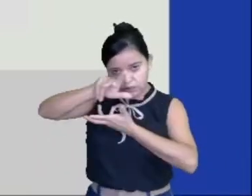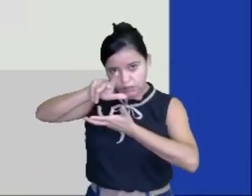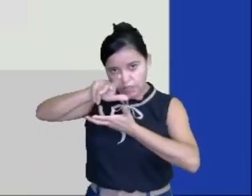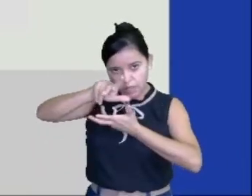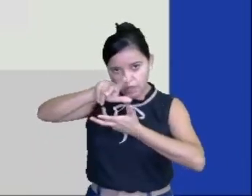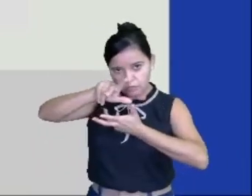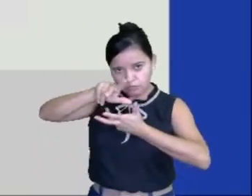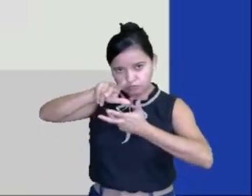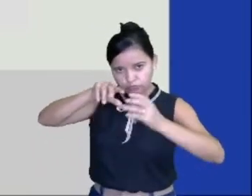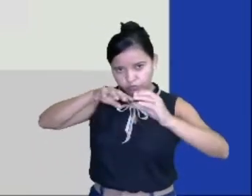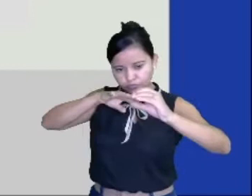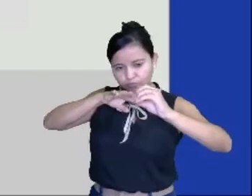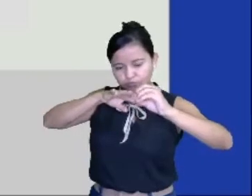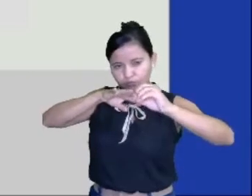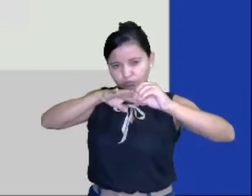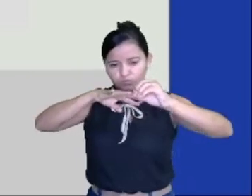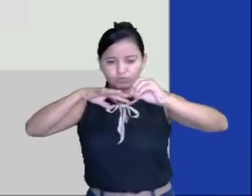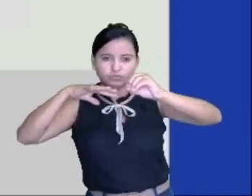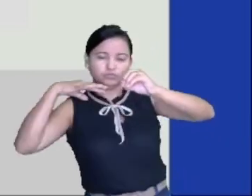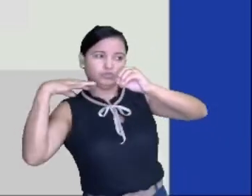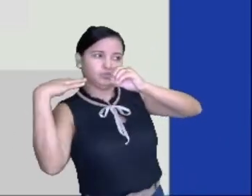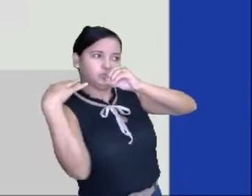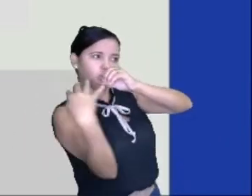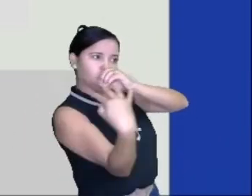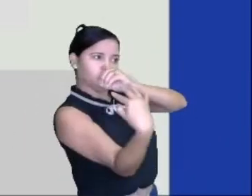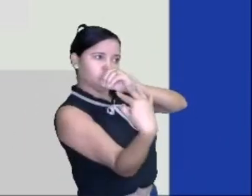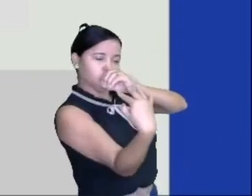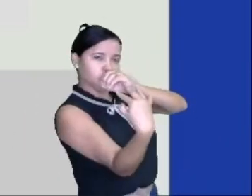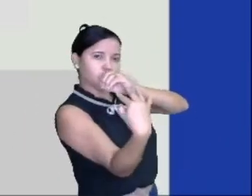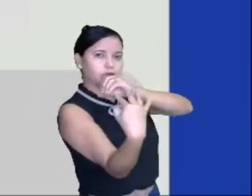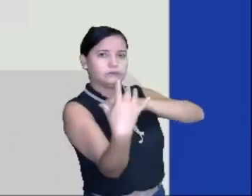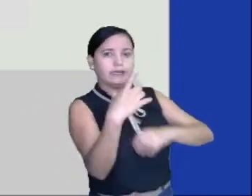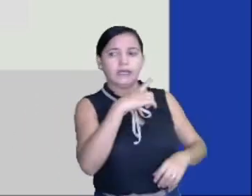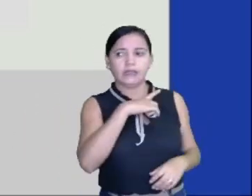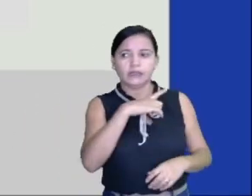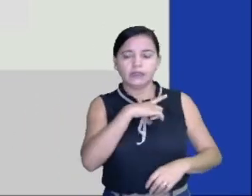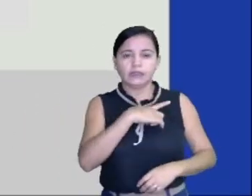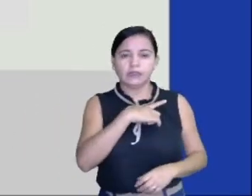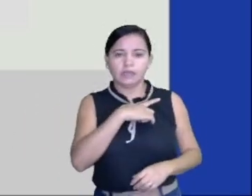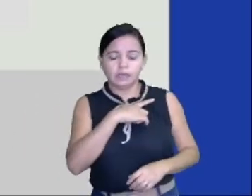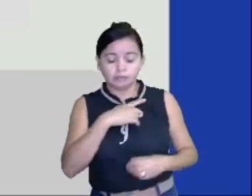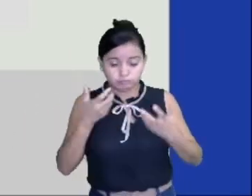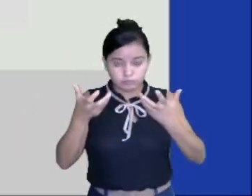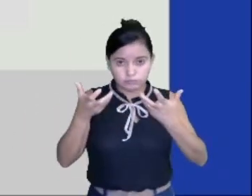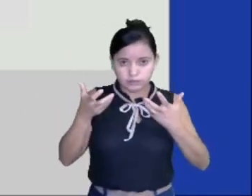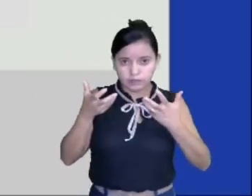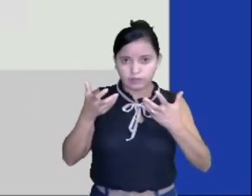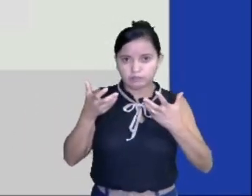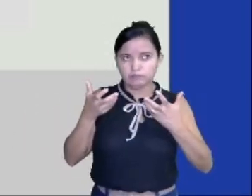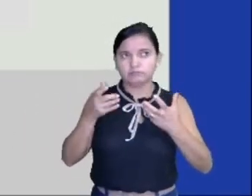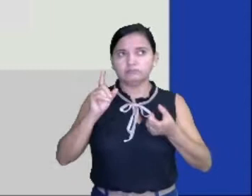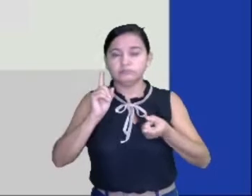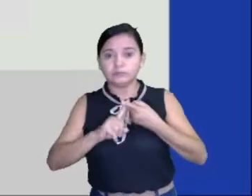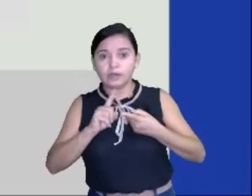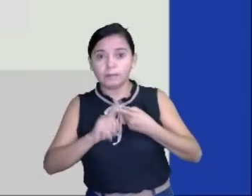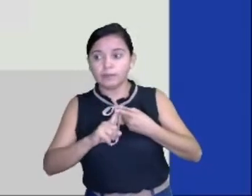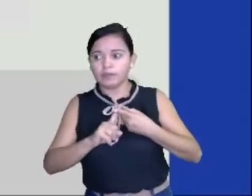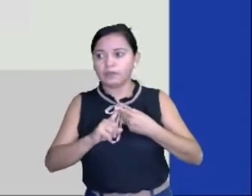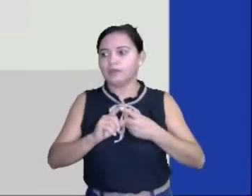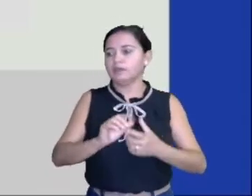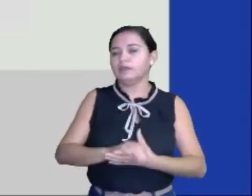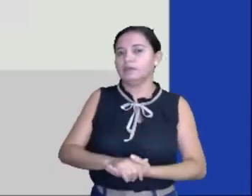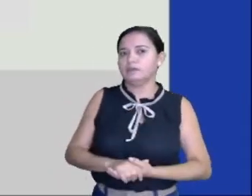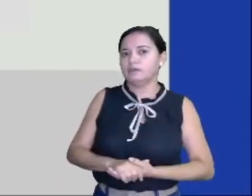se você olhar aqui a imagem ela fica bem fofinha com isso. Mas aí eu queria também reforçar para vocês como foi que Niels